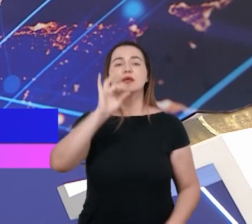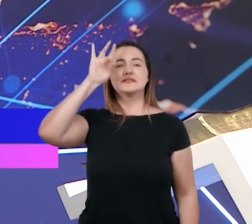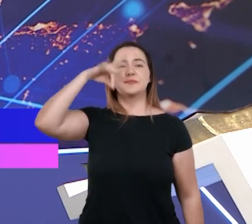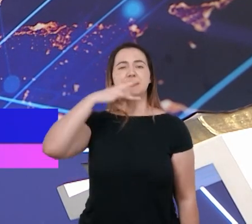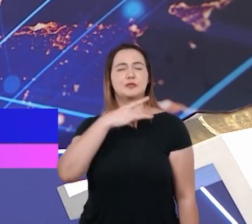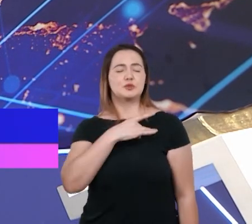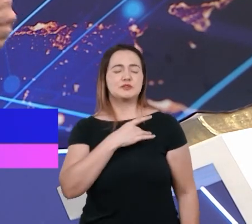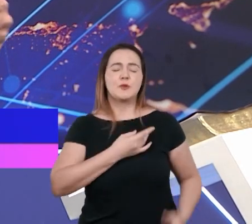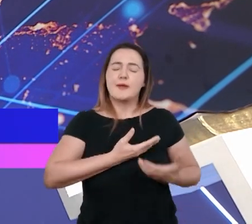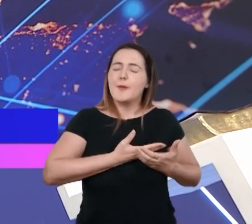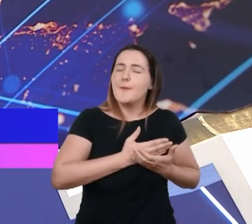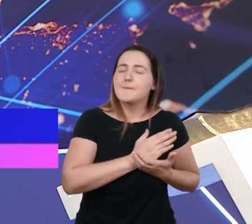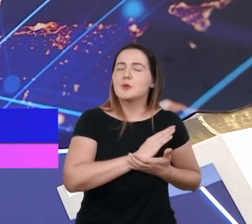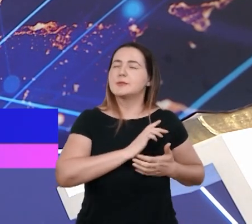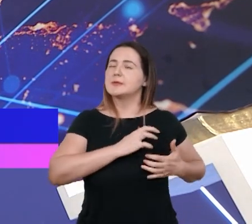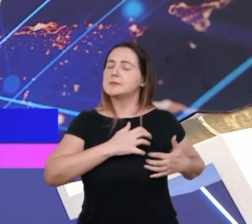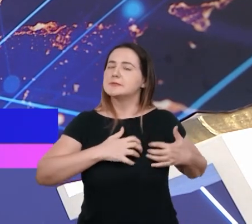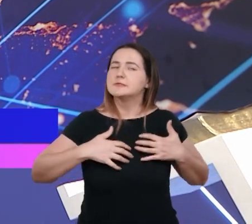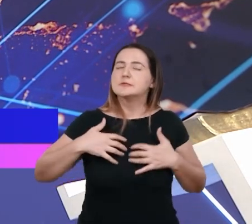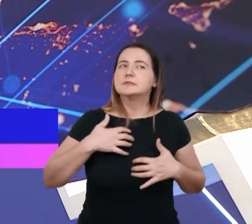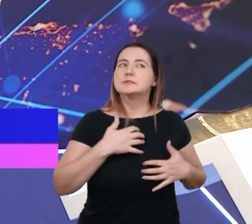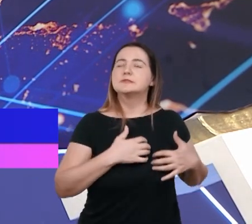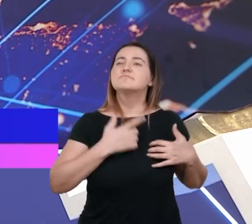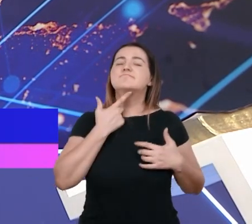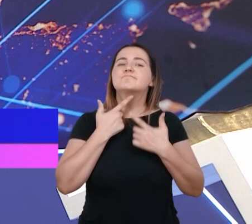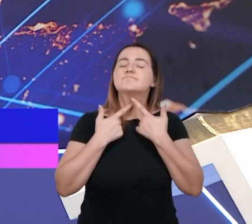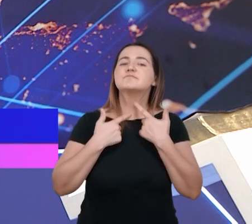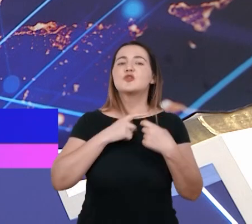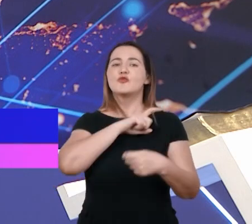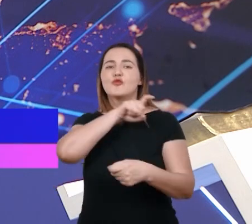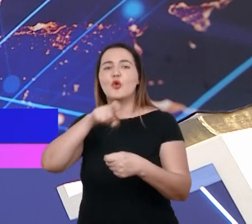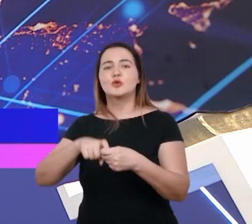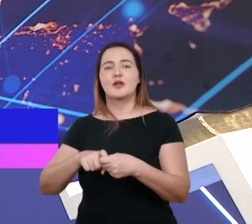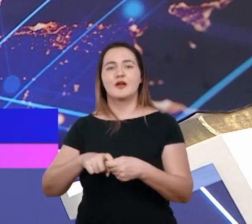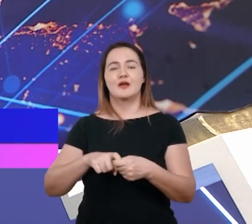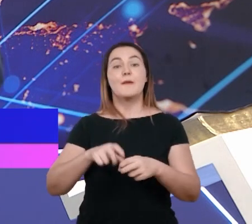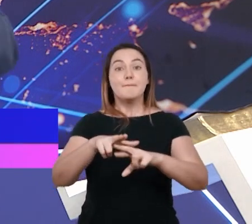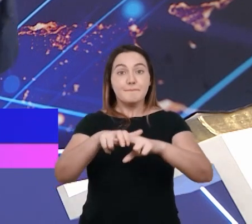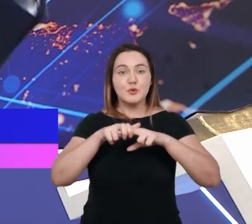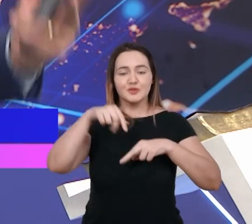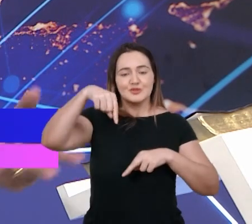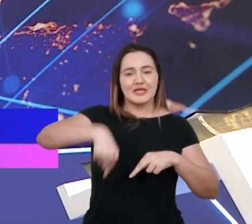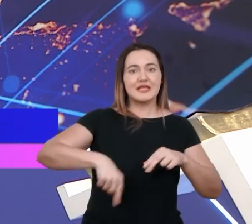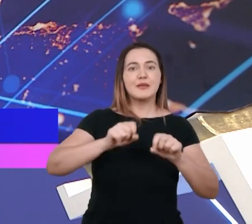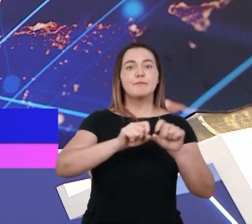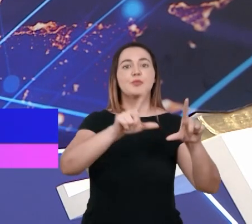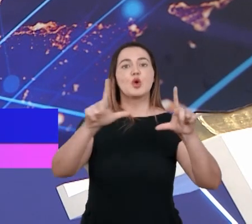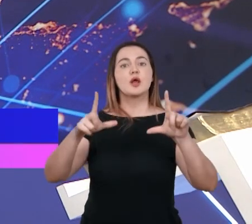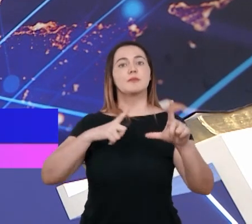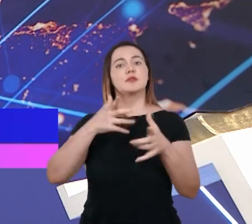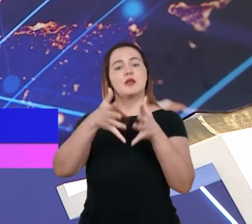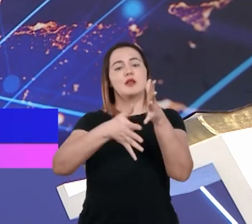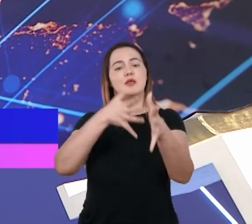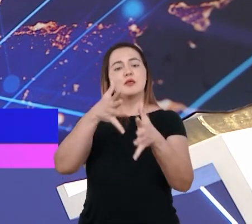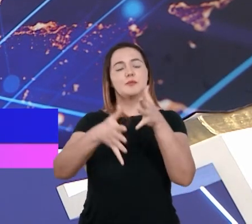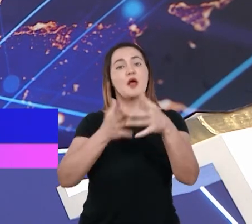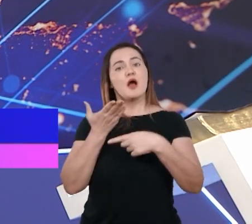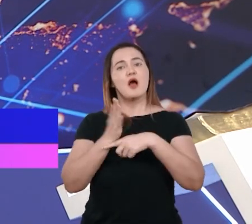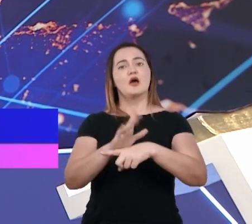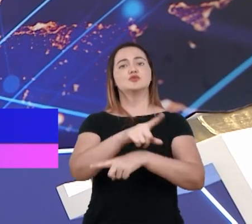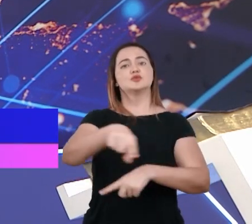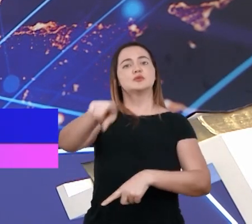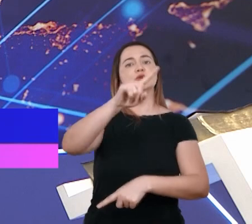Novo Tempo à toa. Você não parou no programa Arena do Futuro de maneira aleatória. Se você está